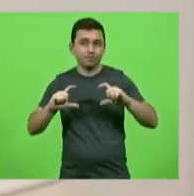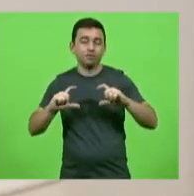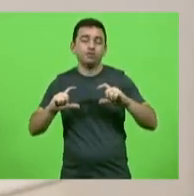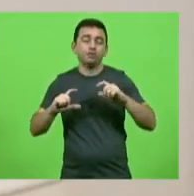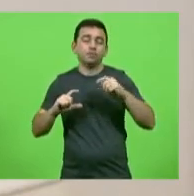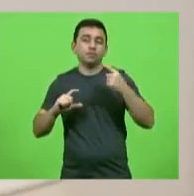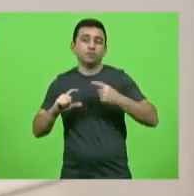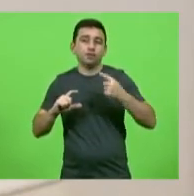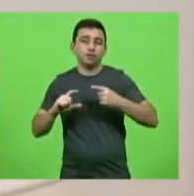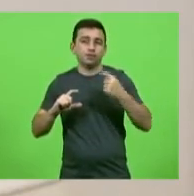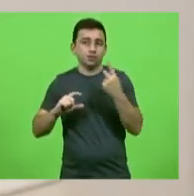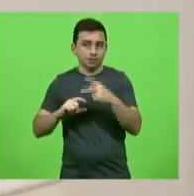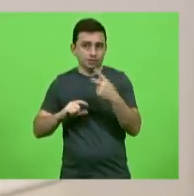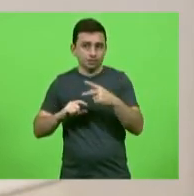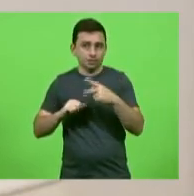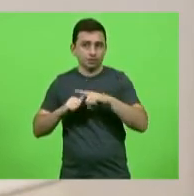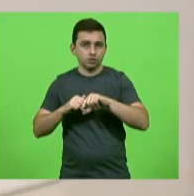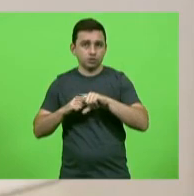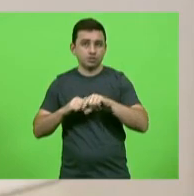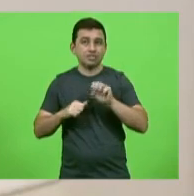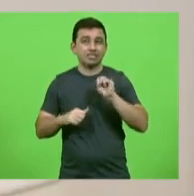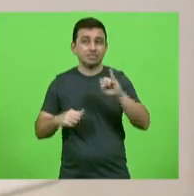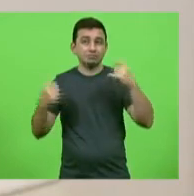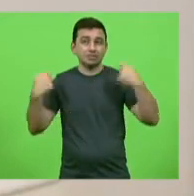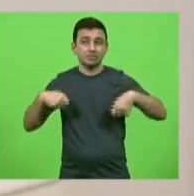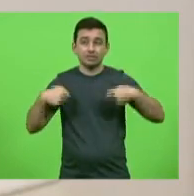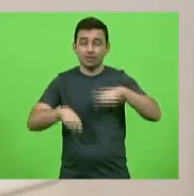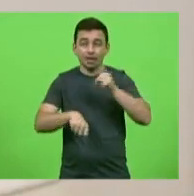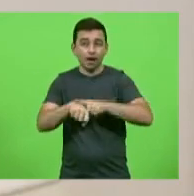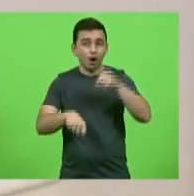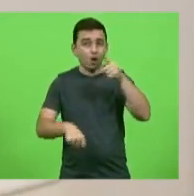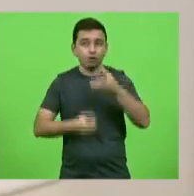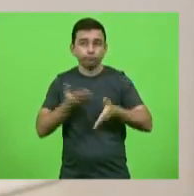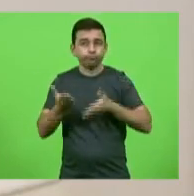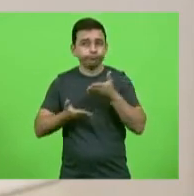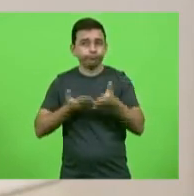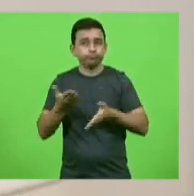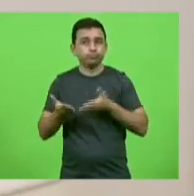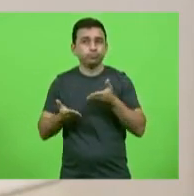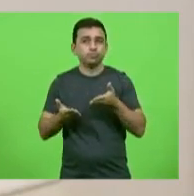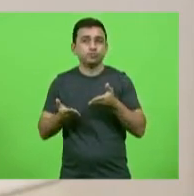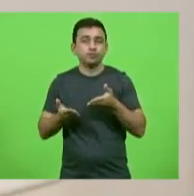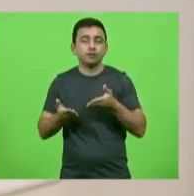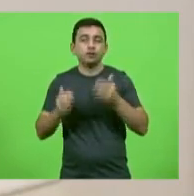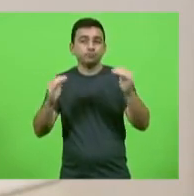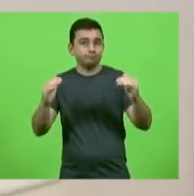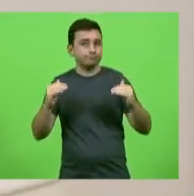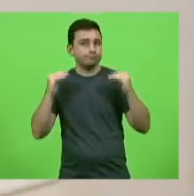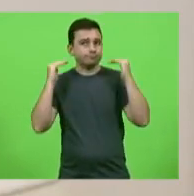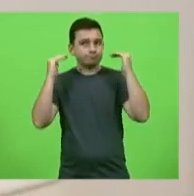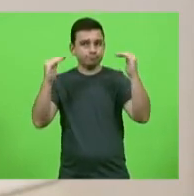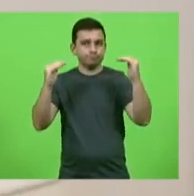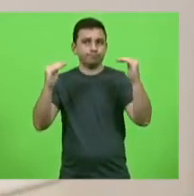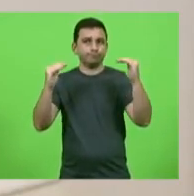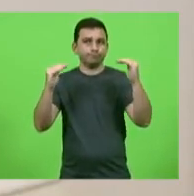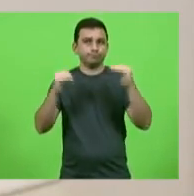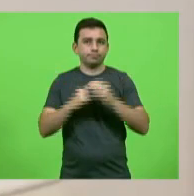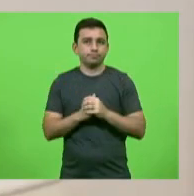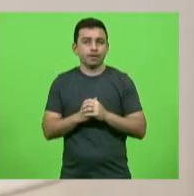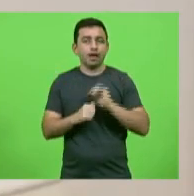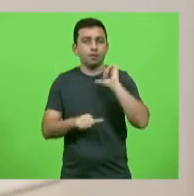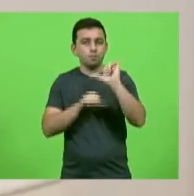que há necessidade de pronto e imediato atendimento, devidamente motivados pela autoridade competente. A alteração